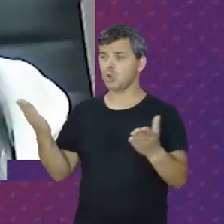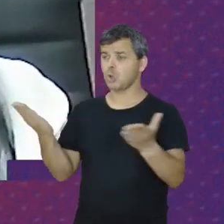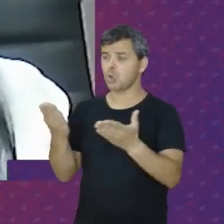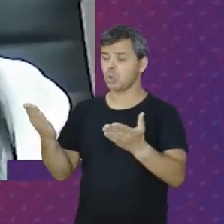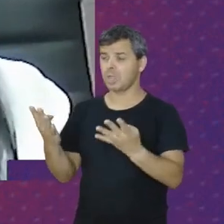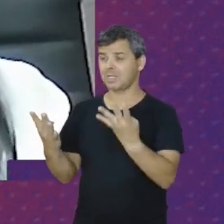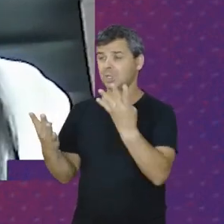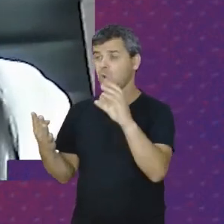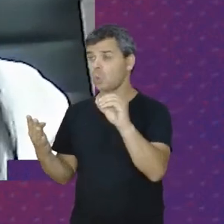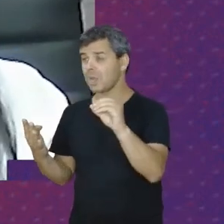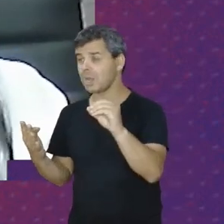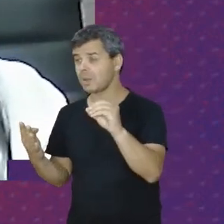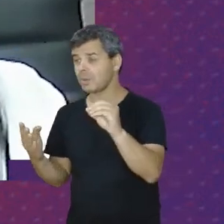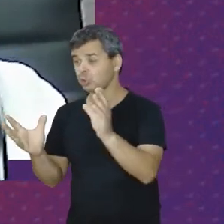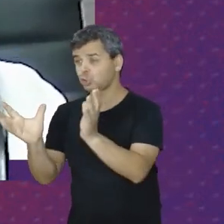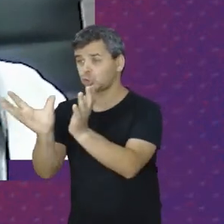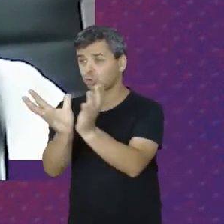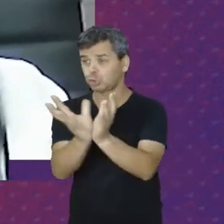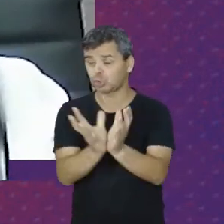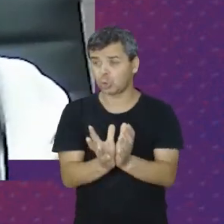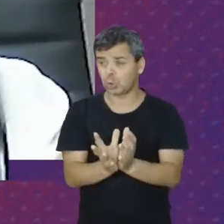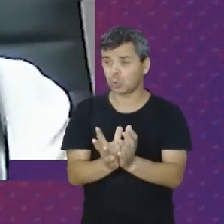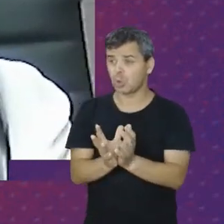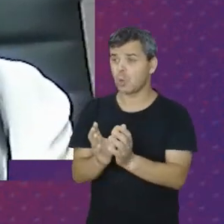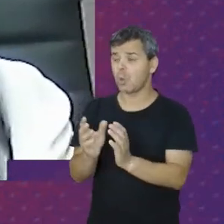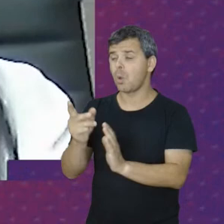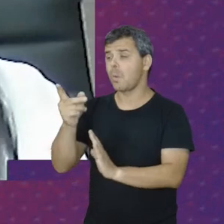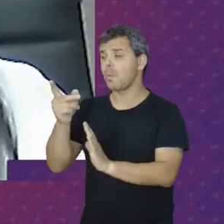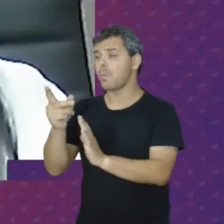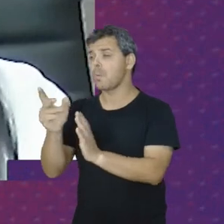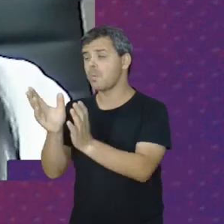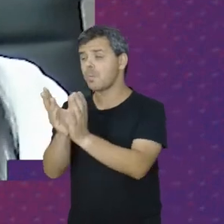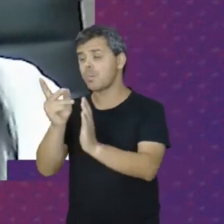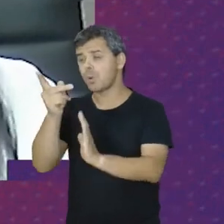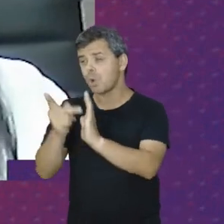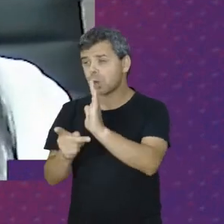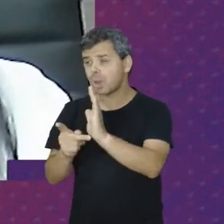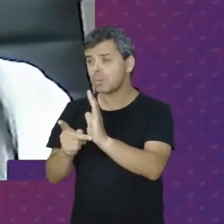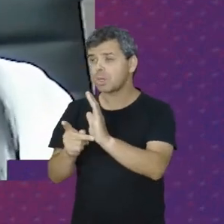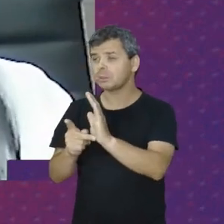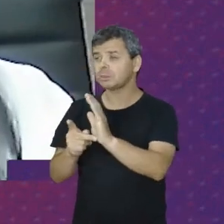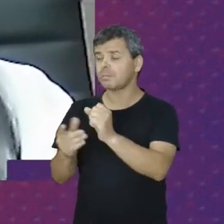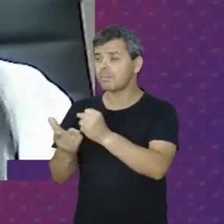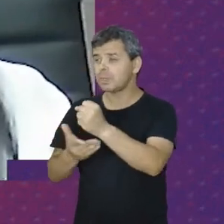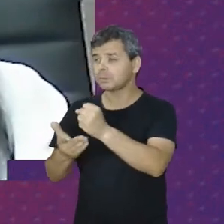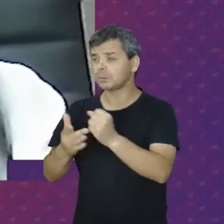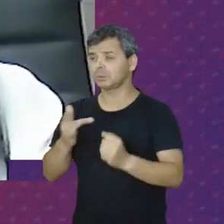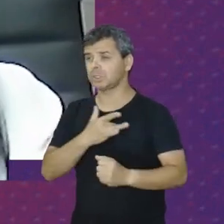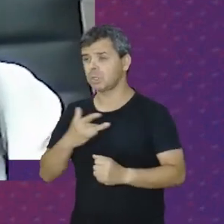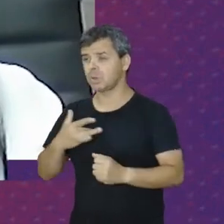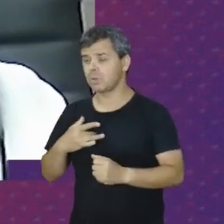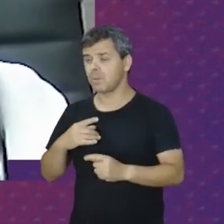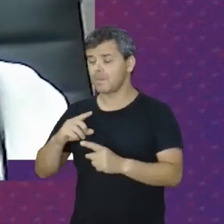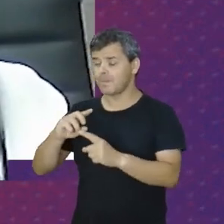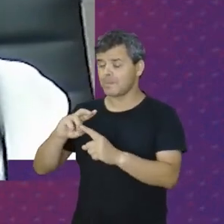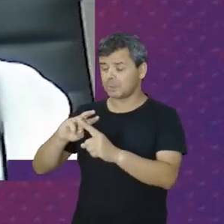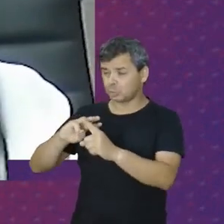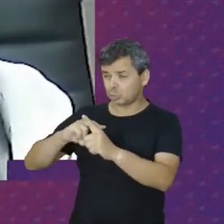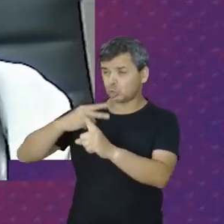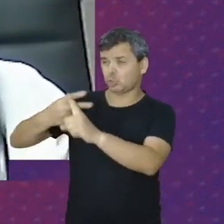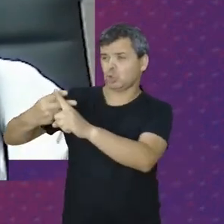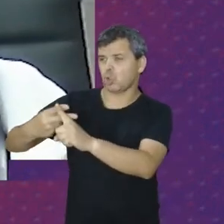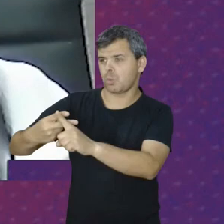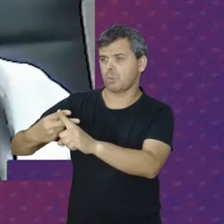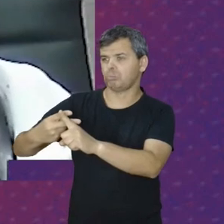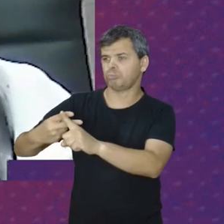com 48 equipes do PSF em 16 postos. Ampliamos para mais do dobro de postos que eu encontrei em